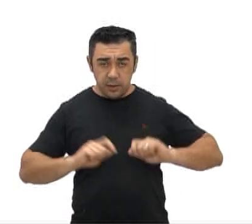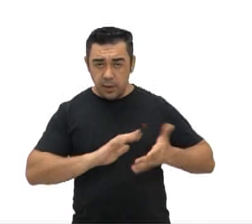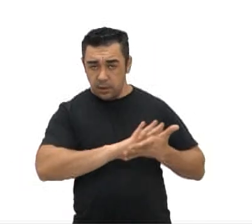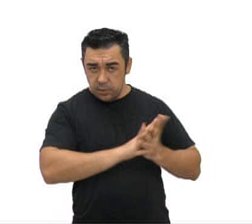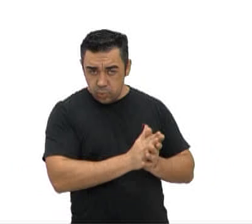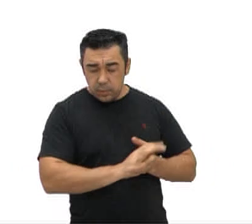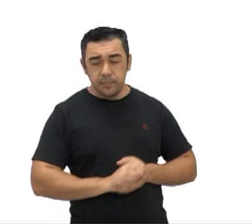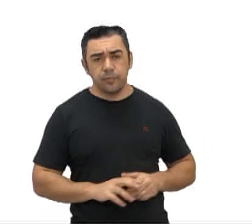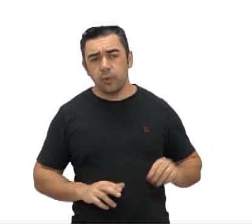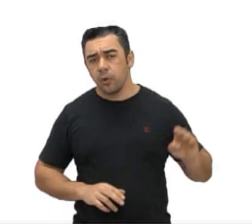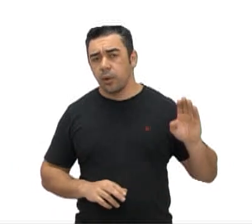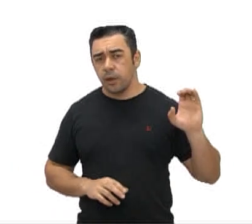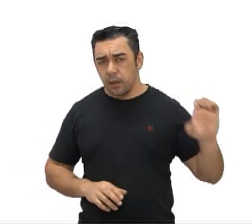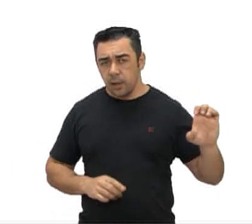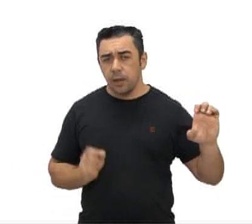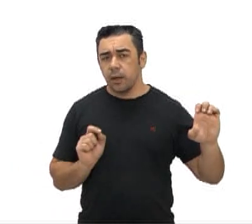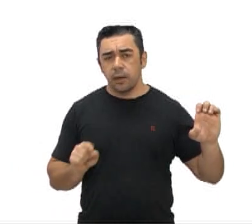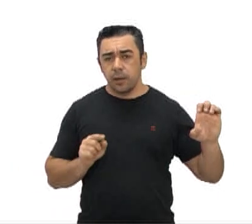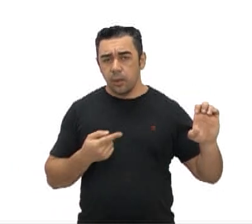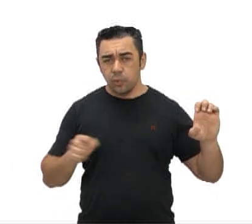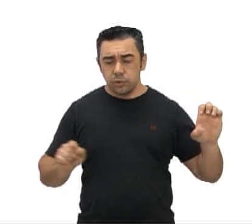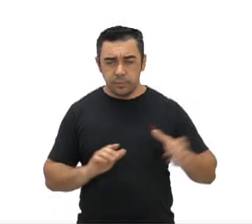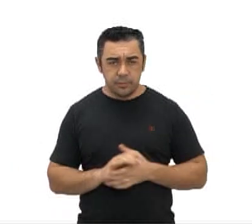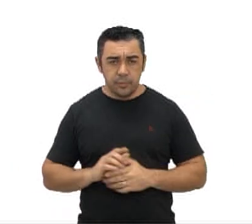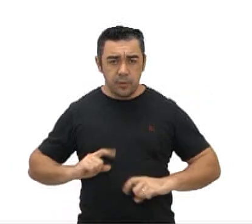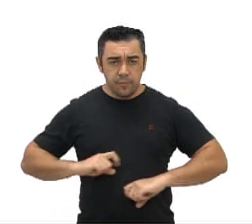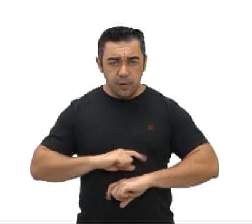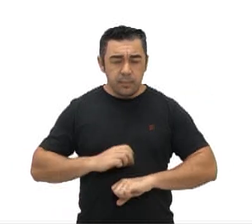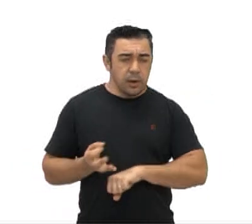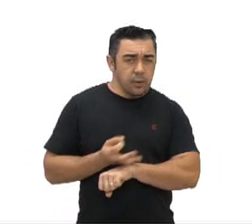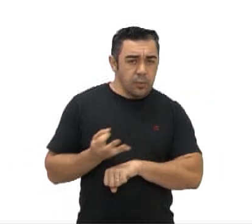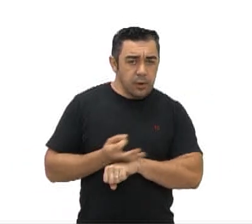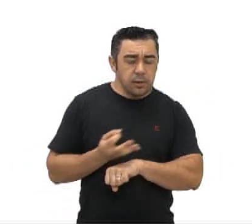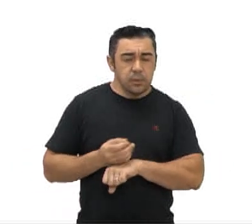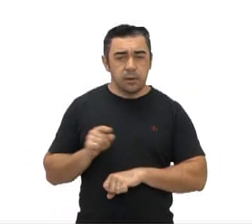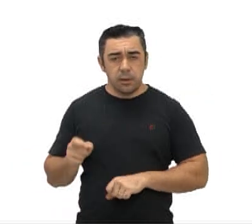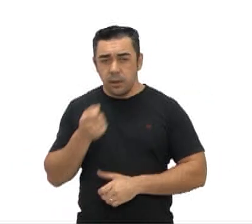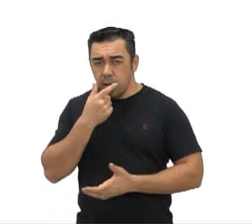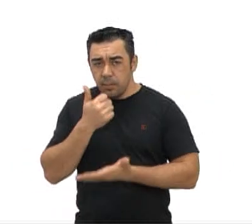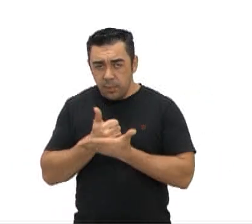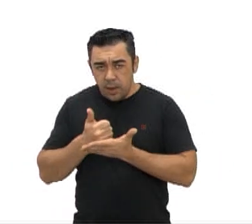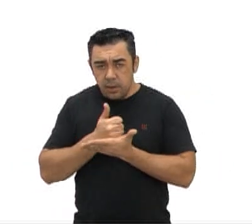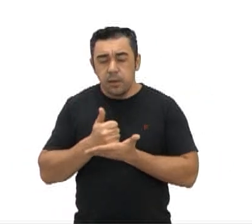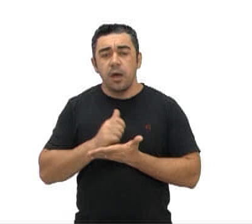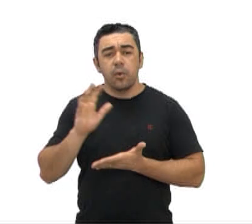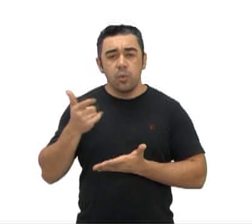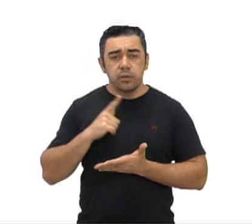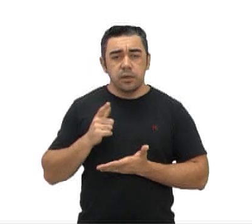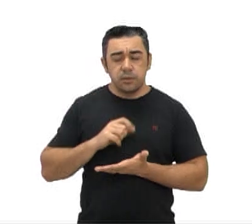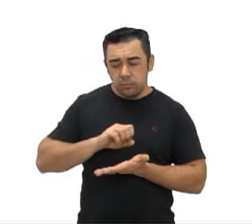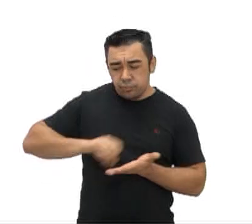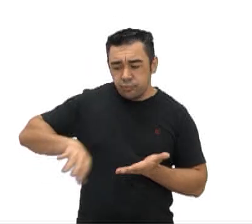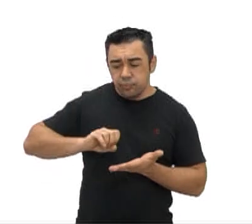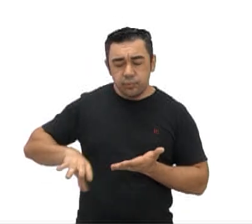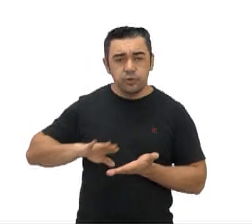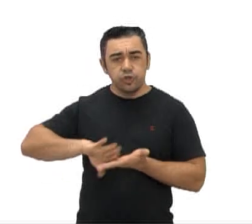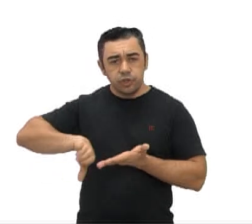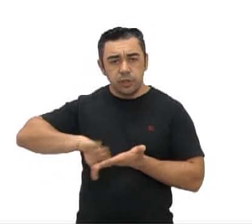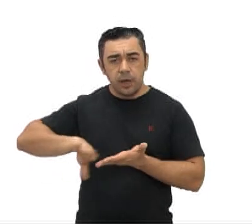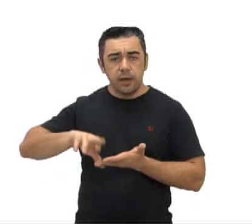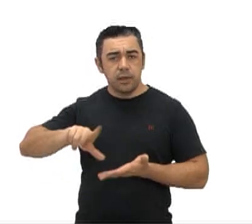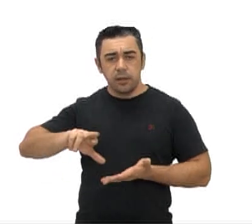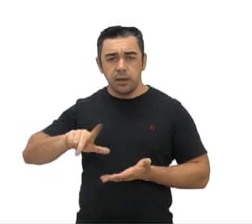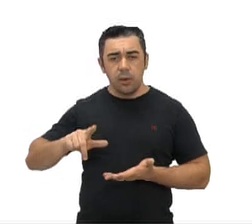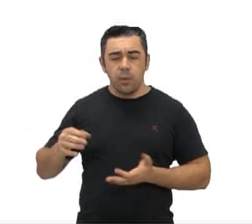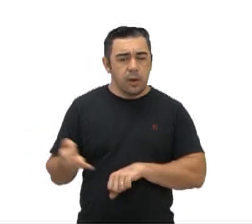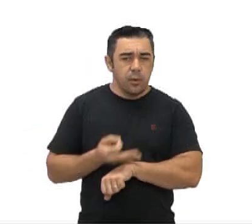efeito? Ou a letra E, a última aqui, os vermes resistentes ao medicamento tendem a eliminar os vermes que não são